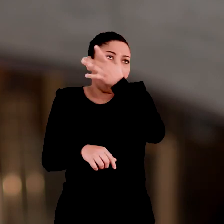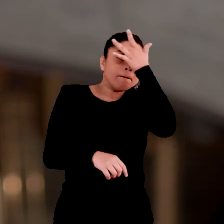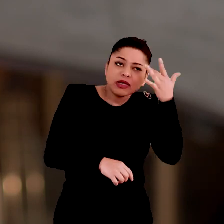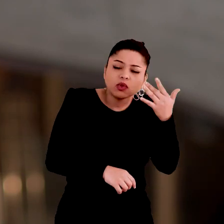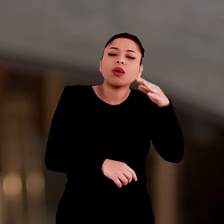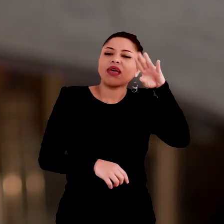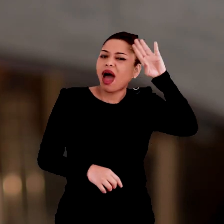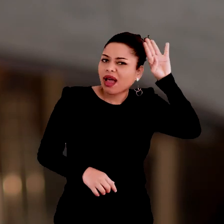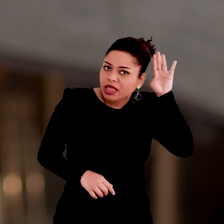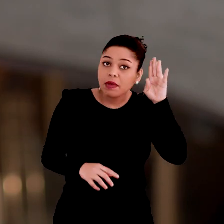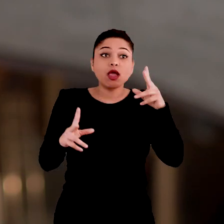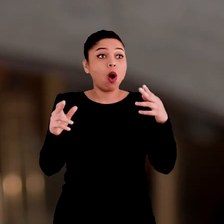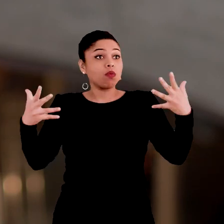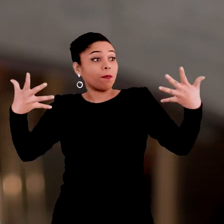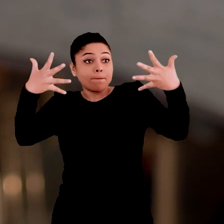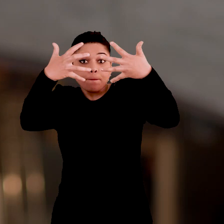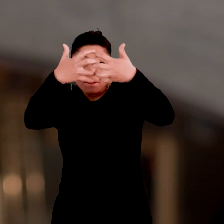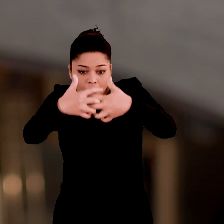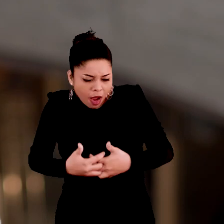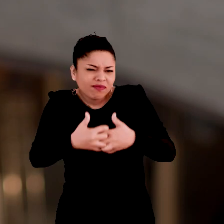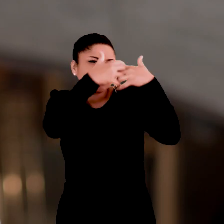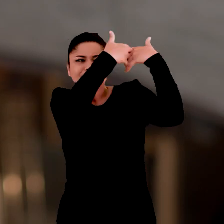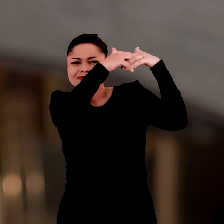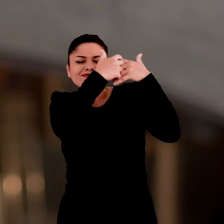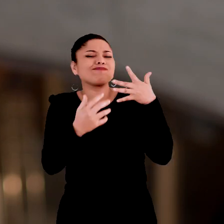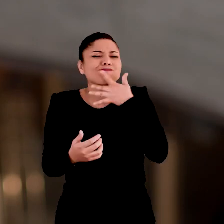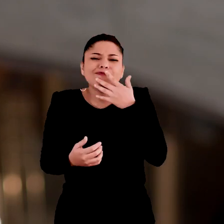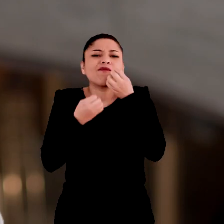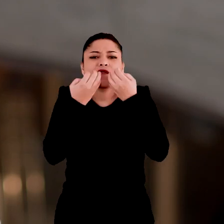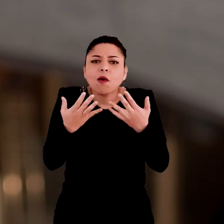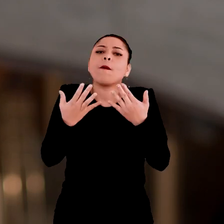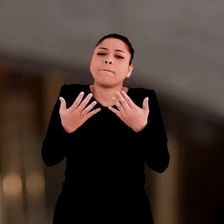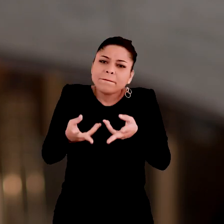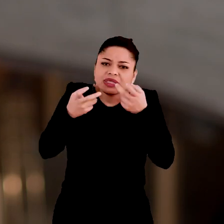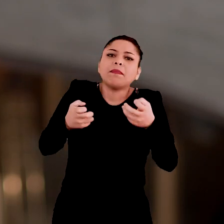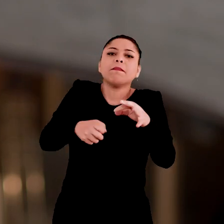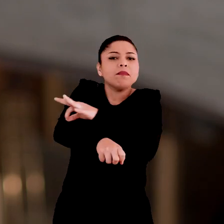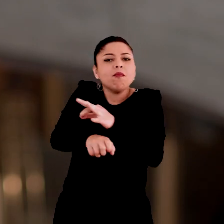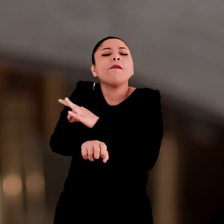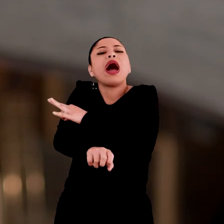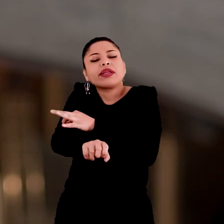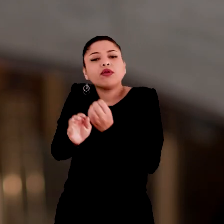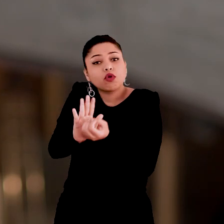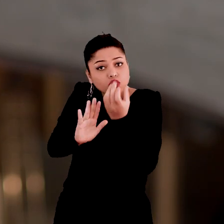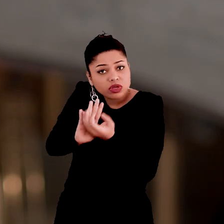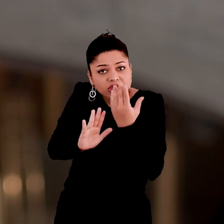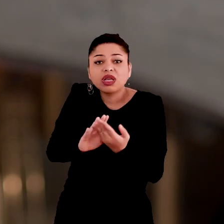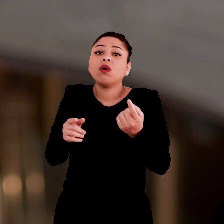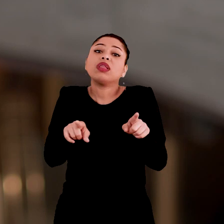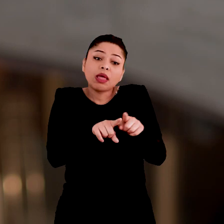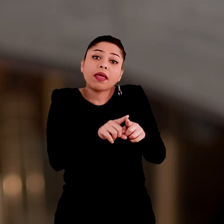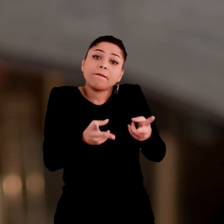panorama, digamos assim, do cenário da produção, tanto da produção profissional quanto da produção acadêmica, né, do pessoal que está saindo da universidade, começando a